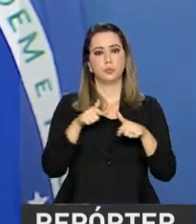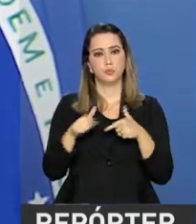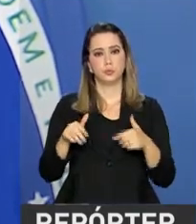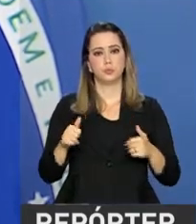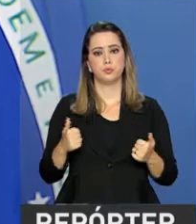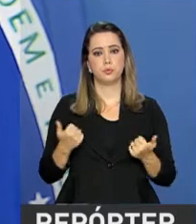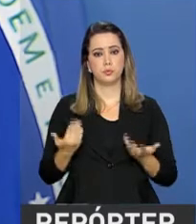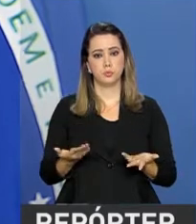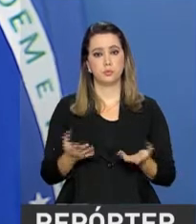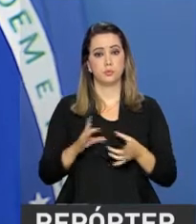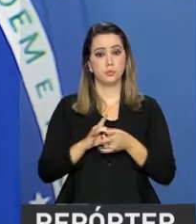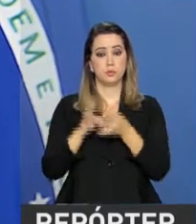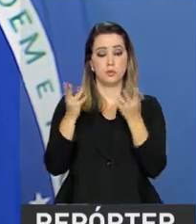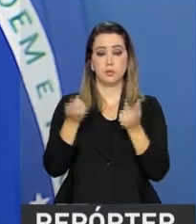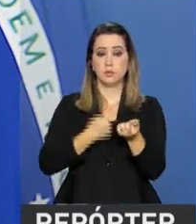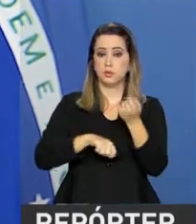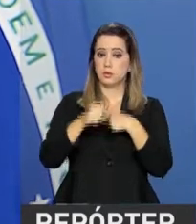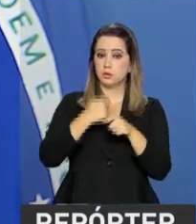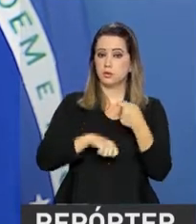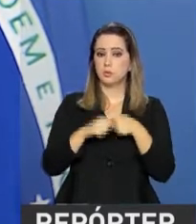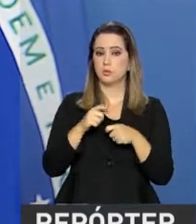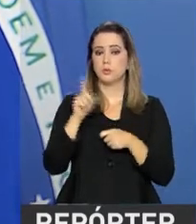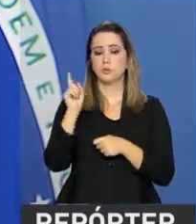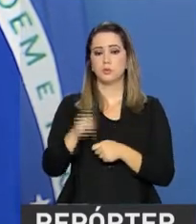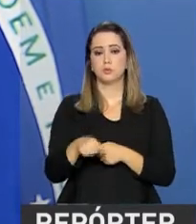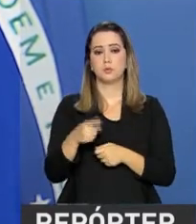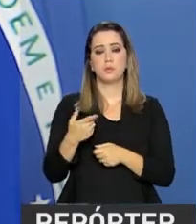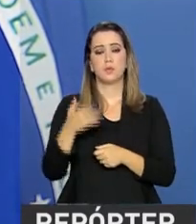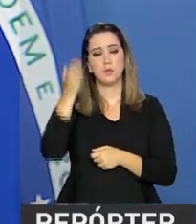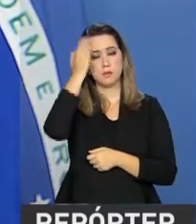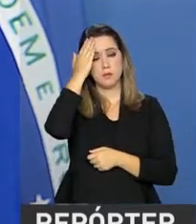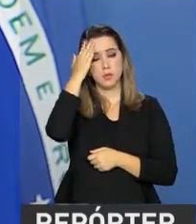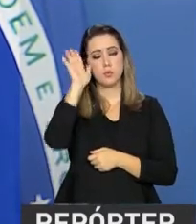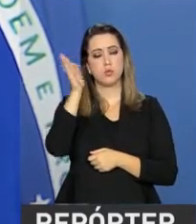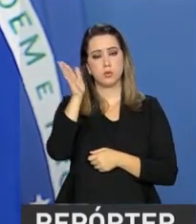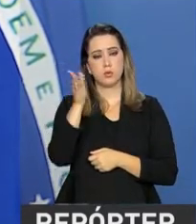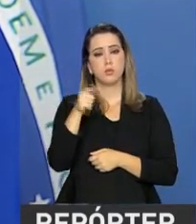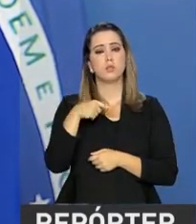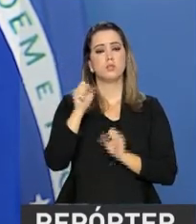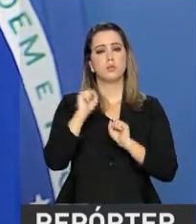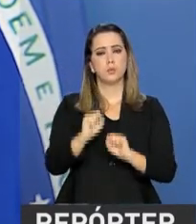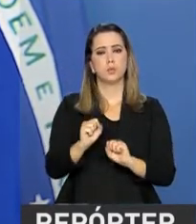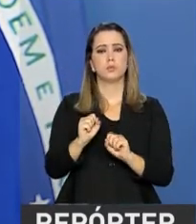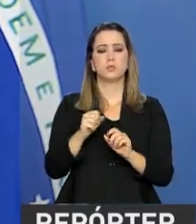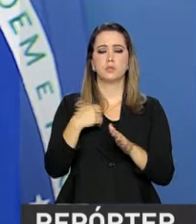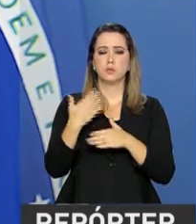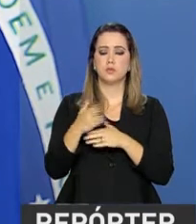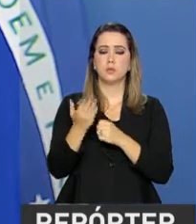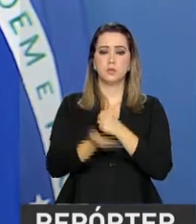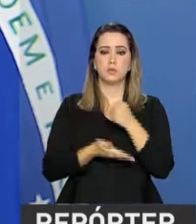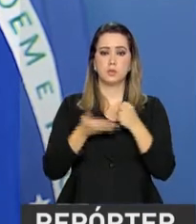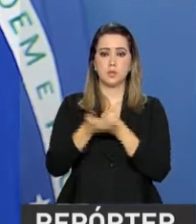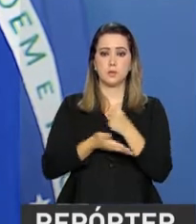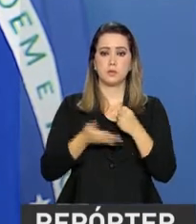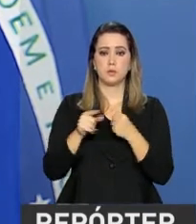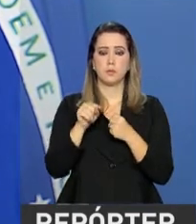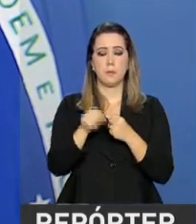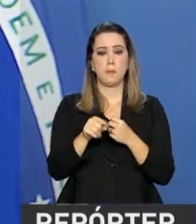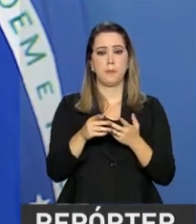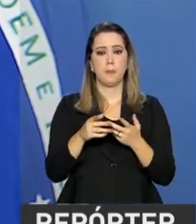a liberdade econômica é sabemos todos condição básica deputado julio